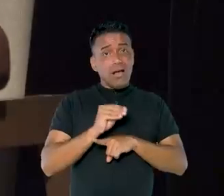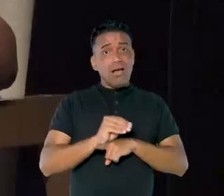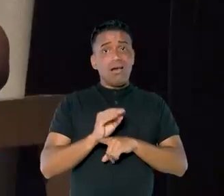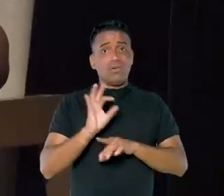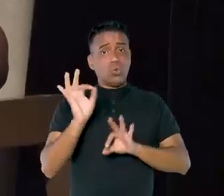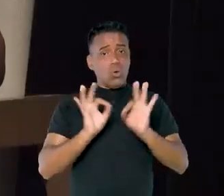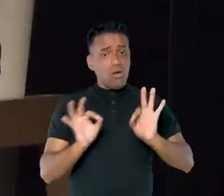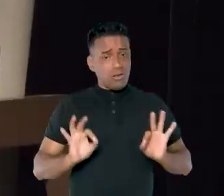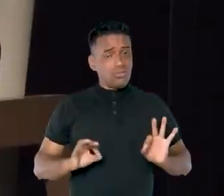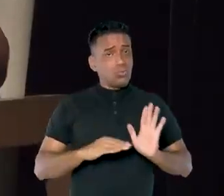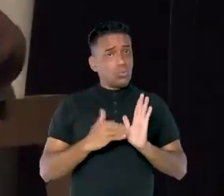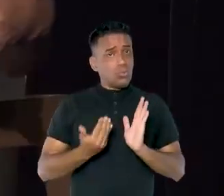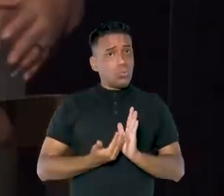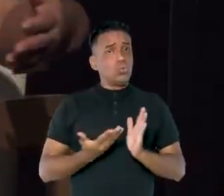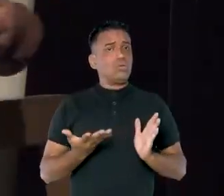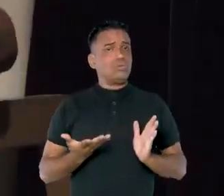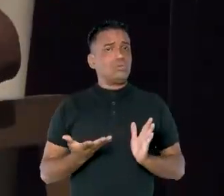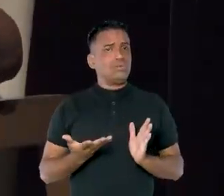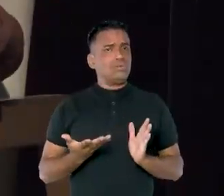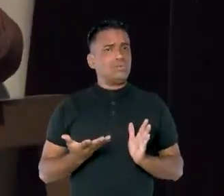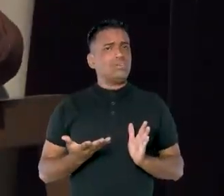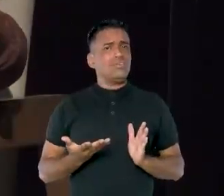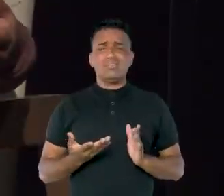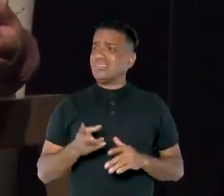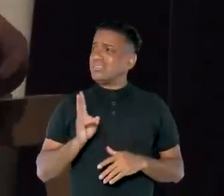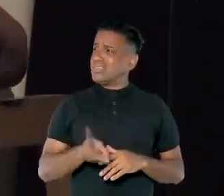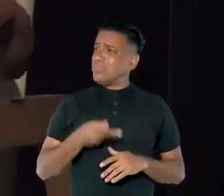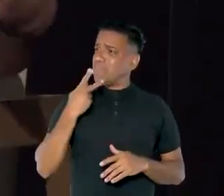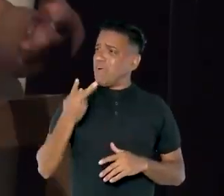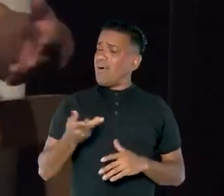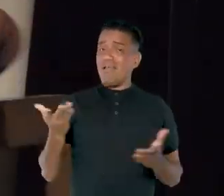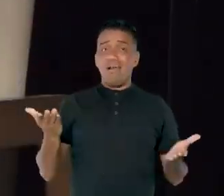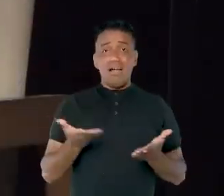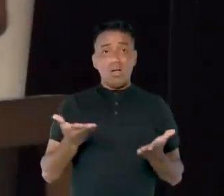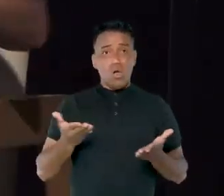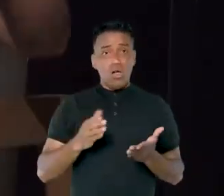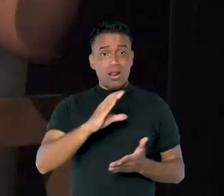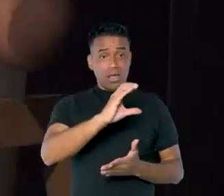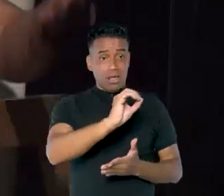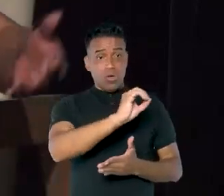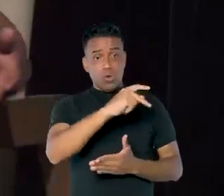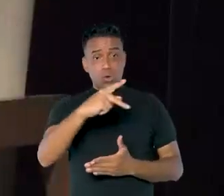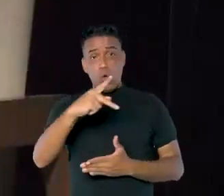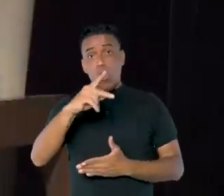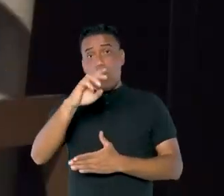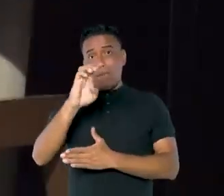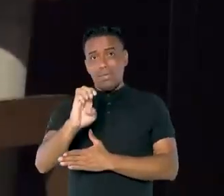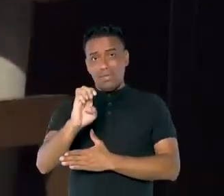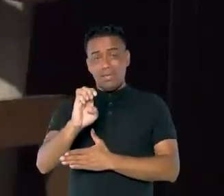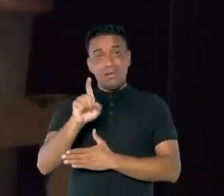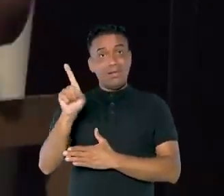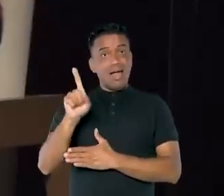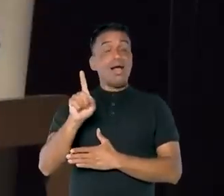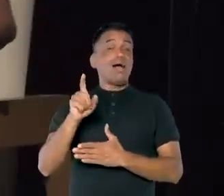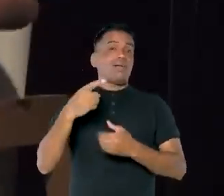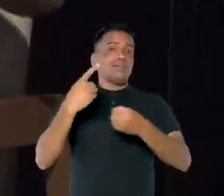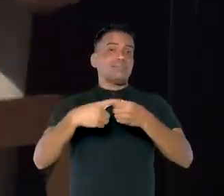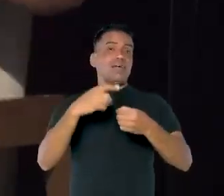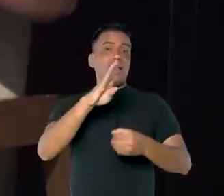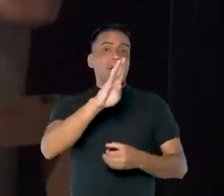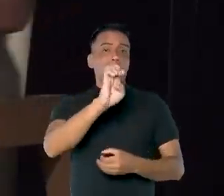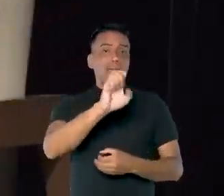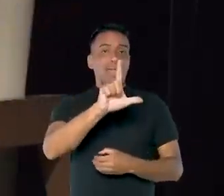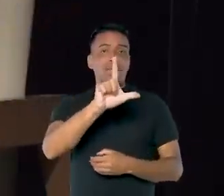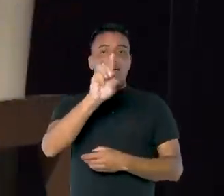né, tudo isso. Né? Então, a gente sempre fala, agora na COP, né, vai ser em Belém, vocês têm que se formar,